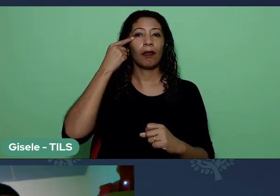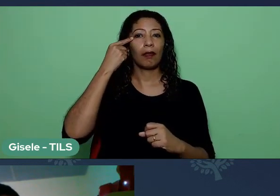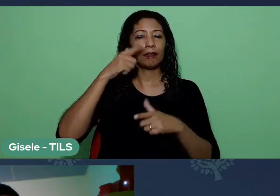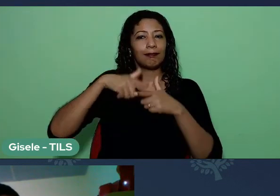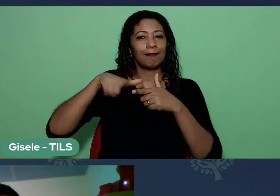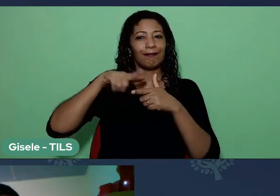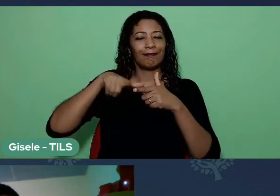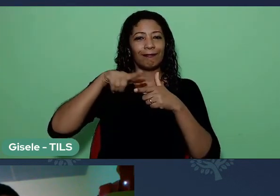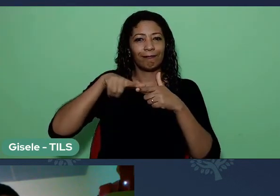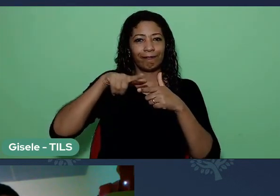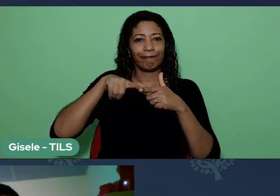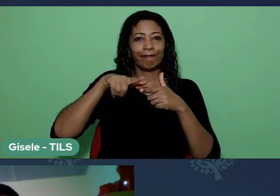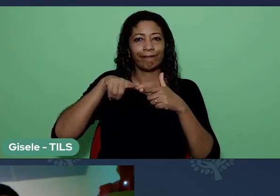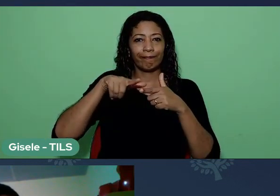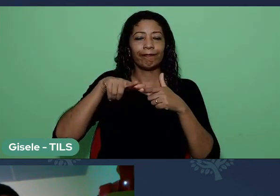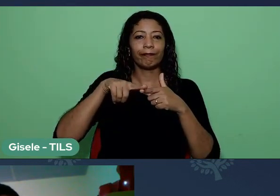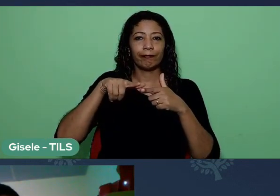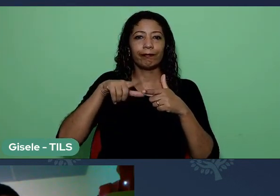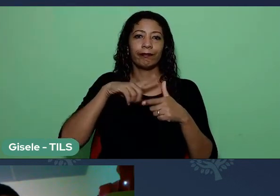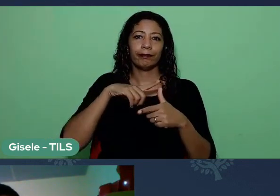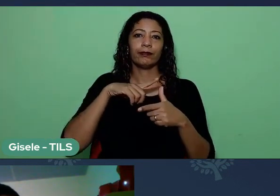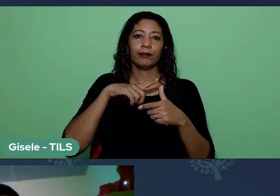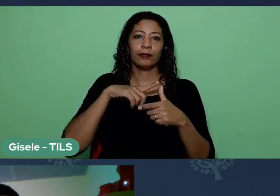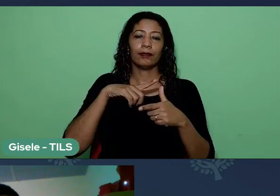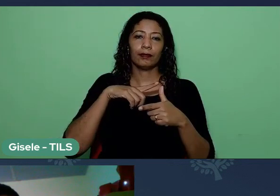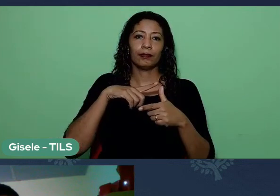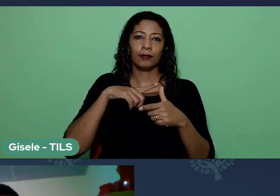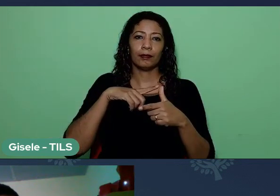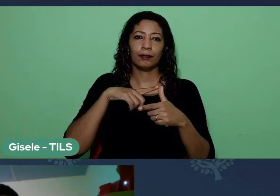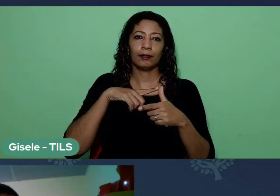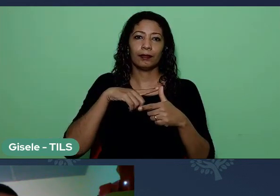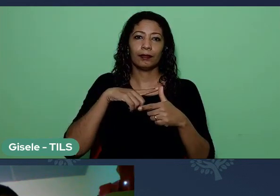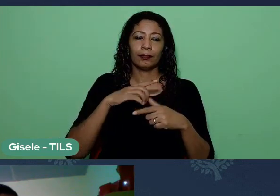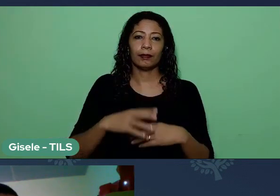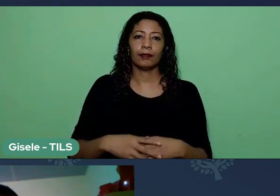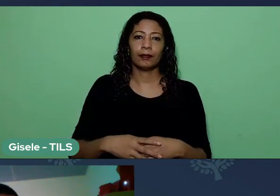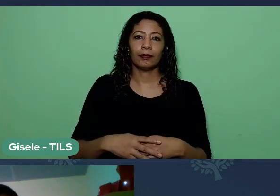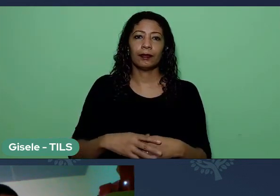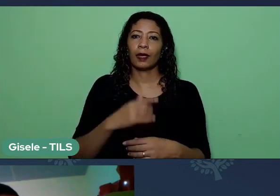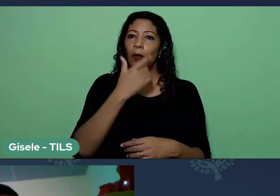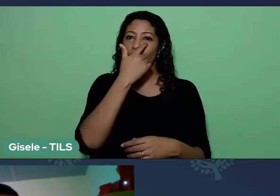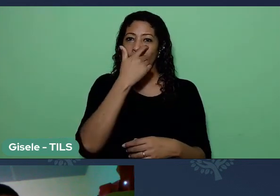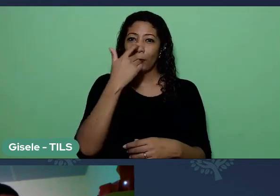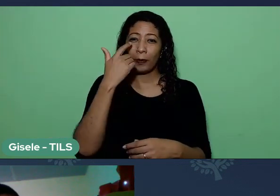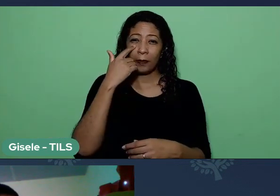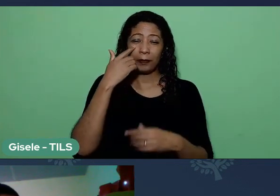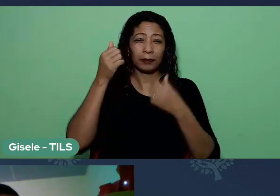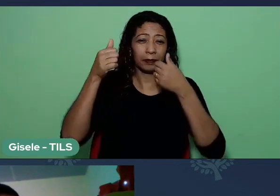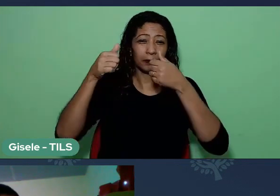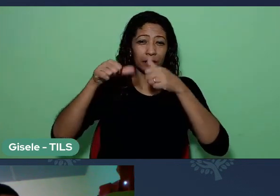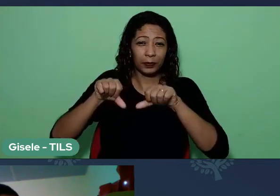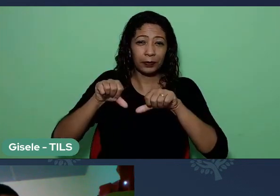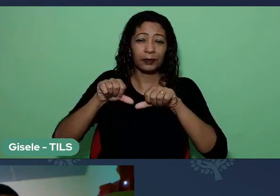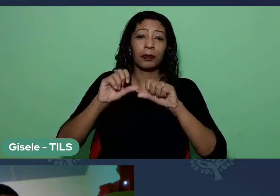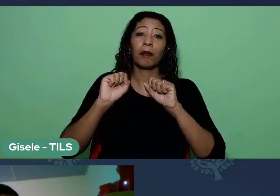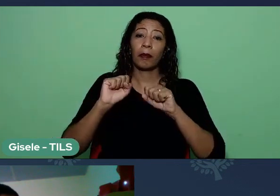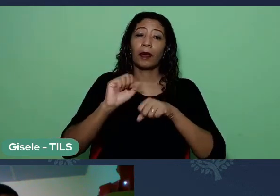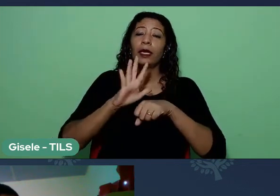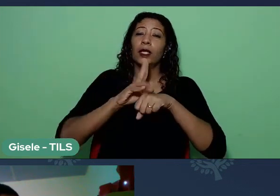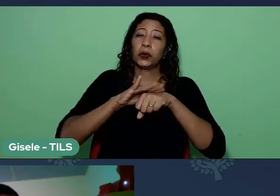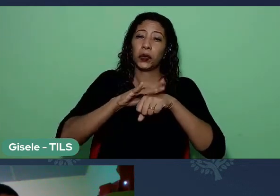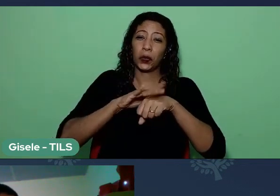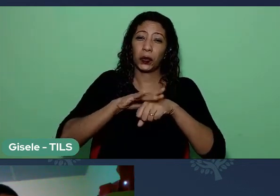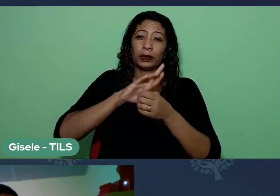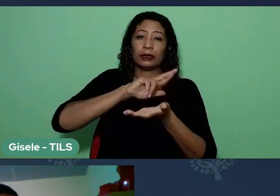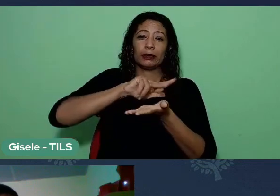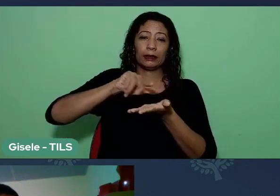efeitos colaterais para o olho e o seu conjunto, inclusive glaucoma e outras coisas,